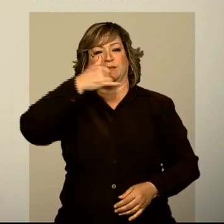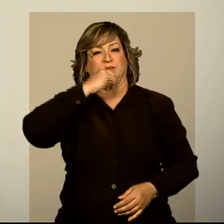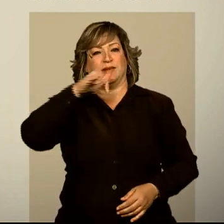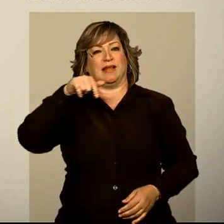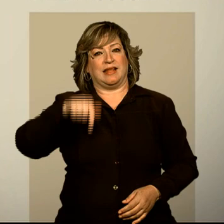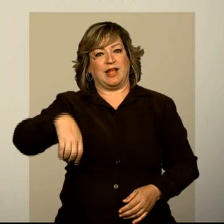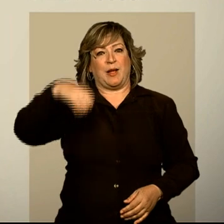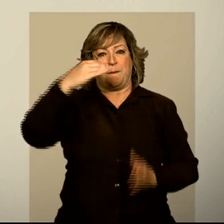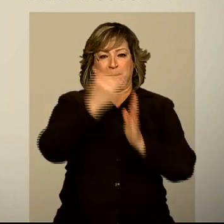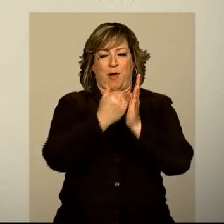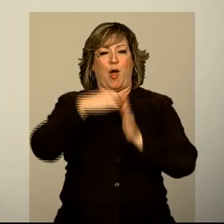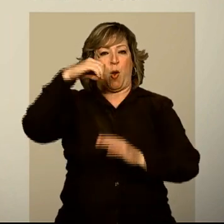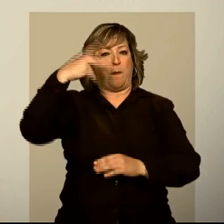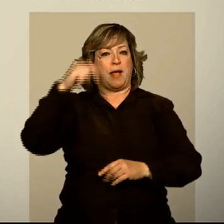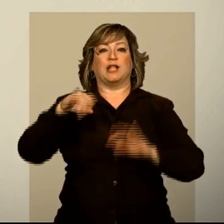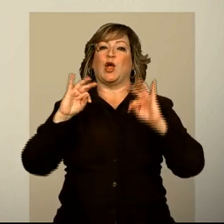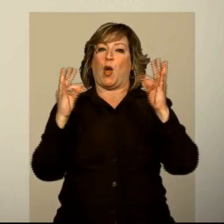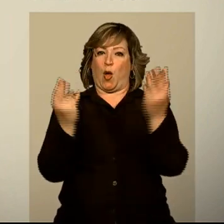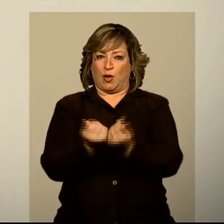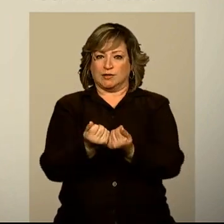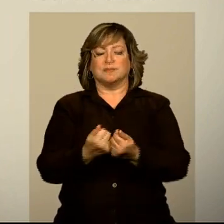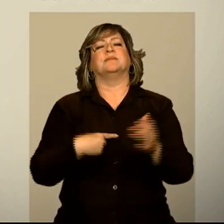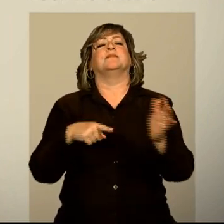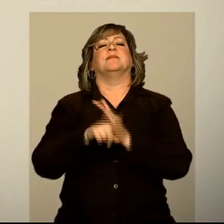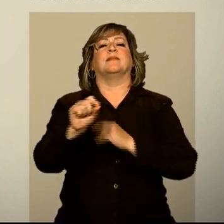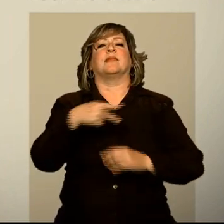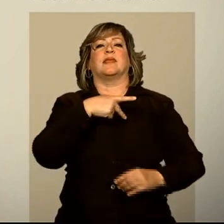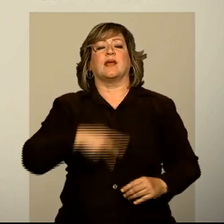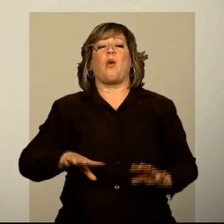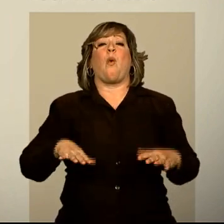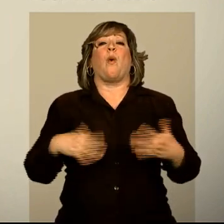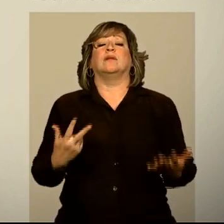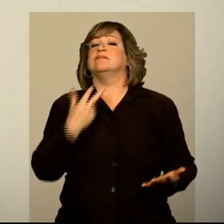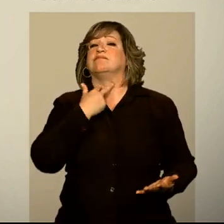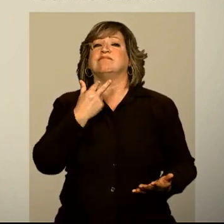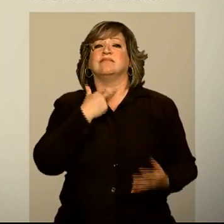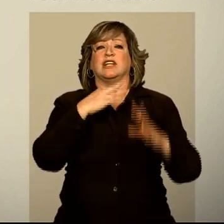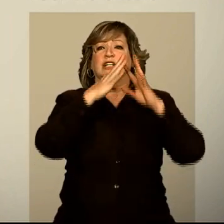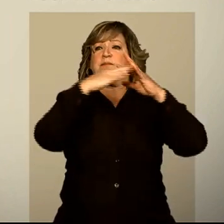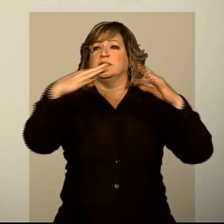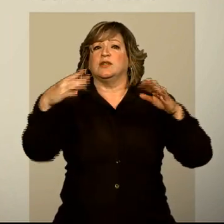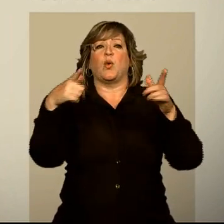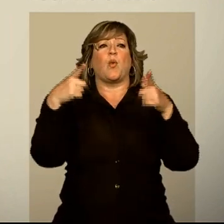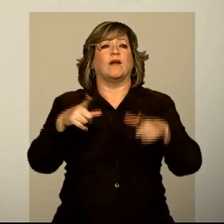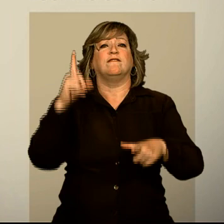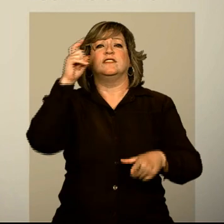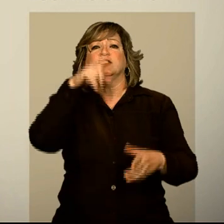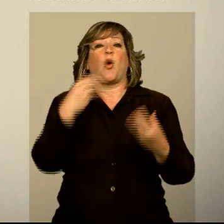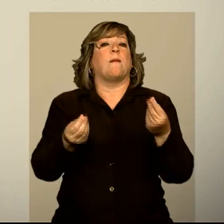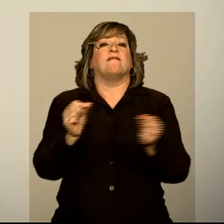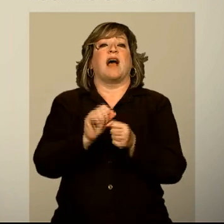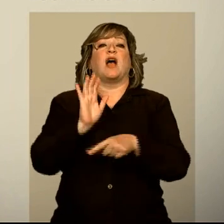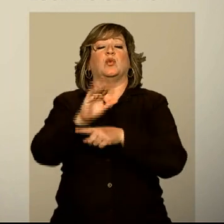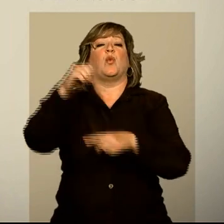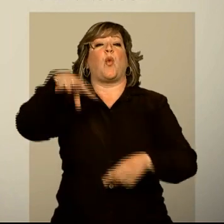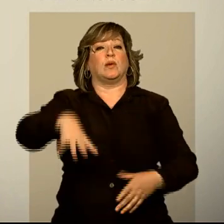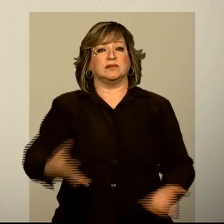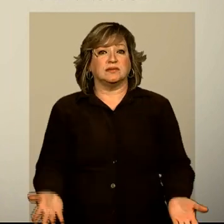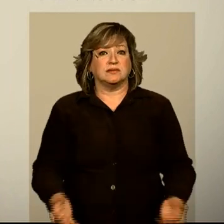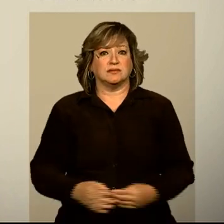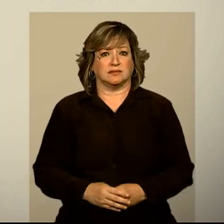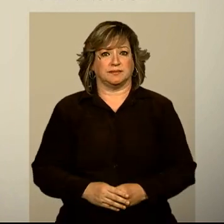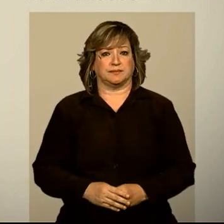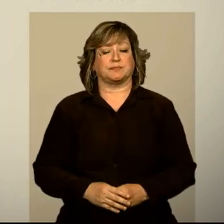elétrica pelo programa Luz Para Todos têm quando não dá para instalar as redes de energia no local como é que faz para levar